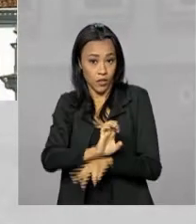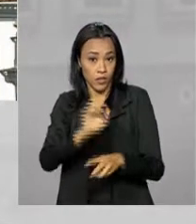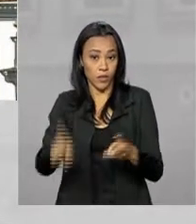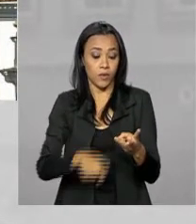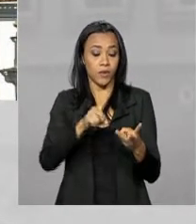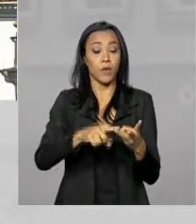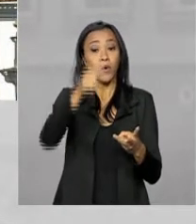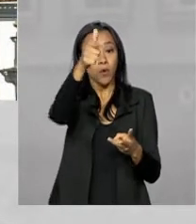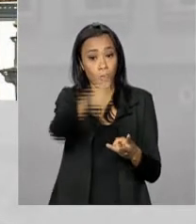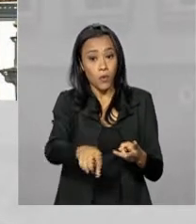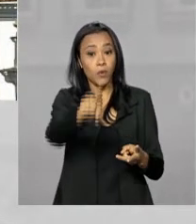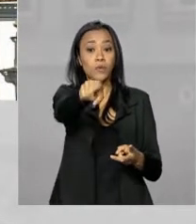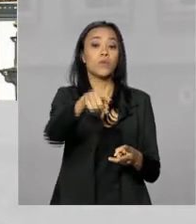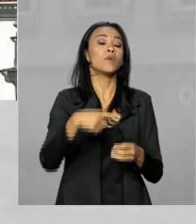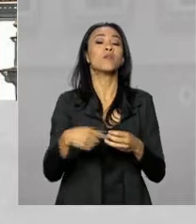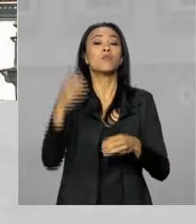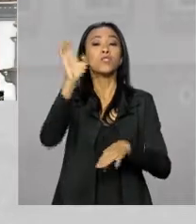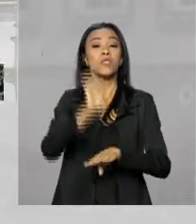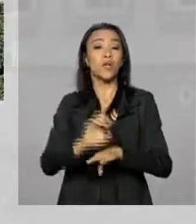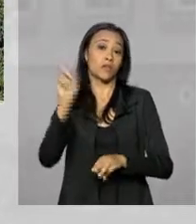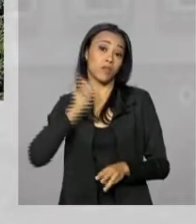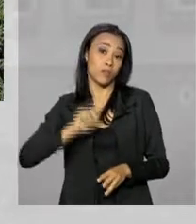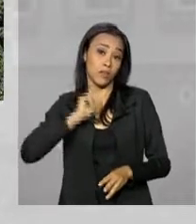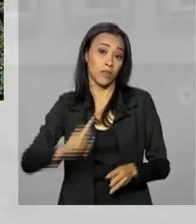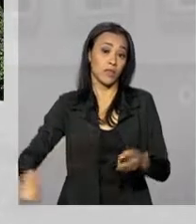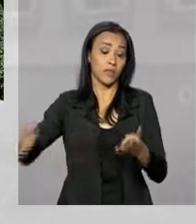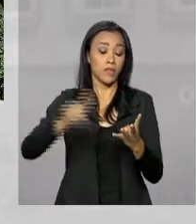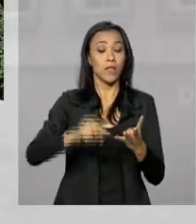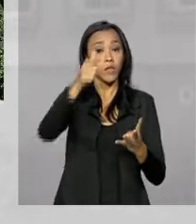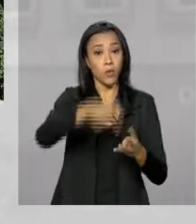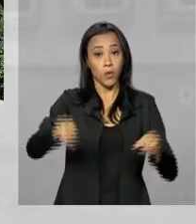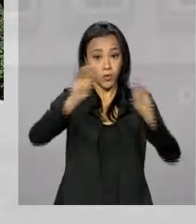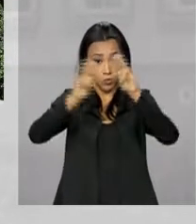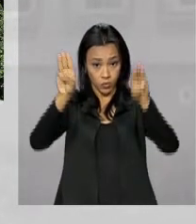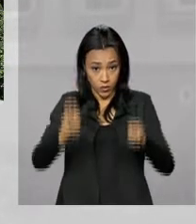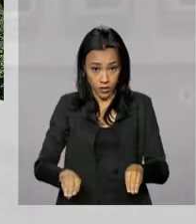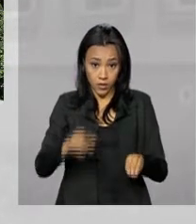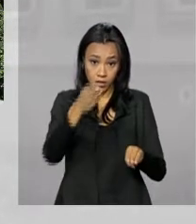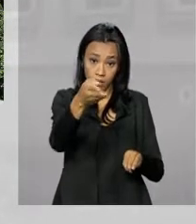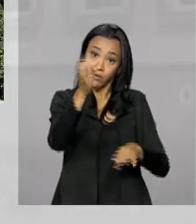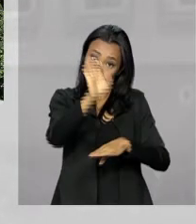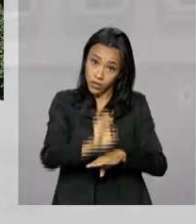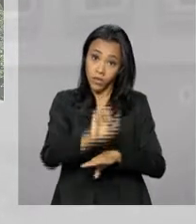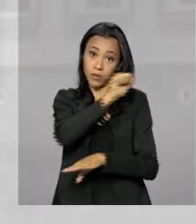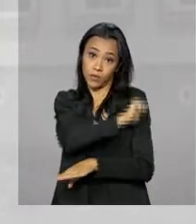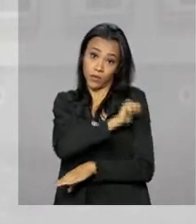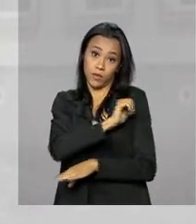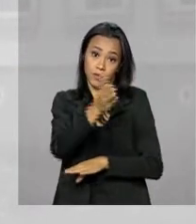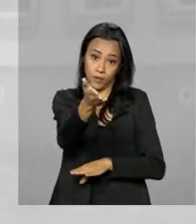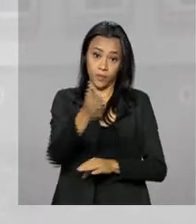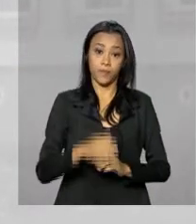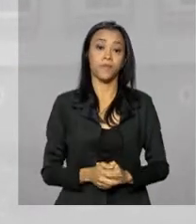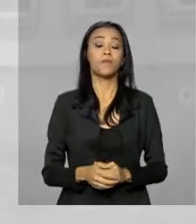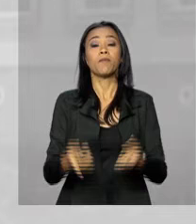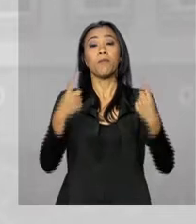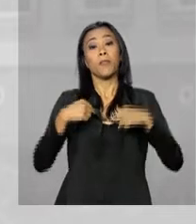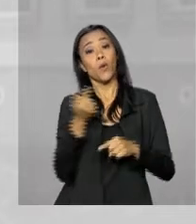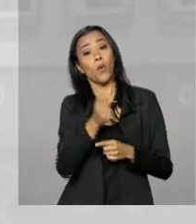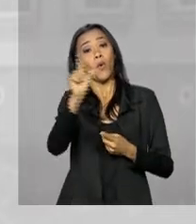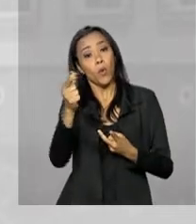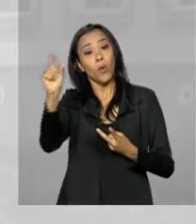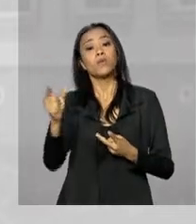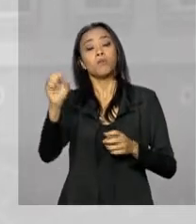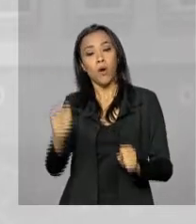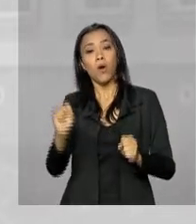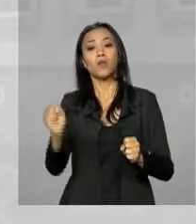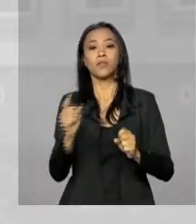em ouro preto minas gerais eo museu nacional de belas artes no rio de janeiro outras instituições também poderão